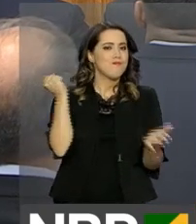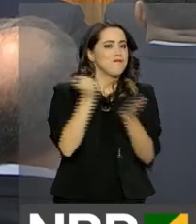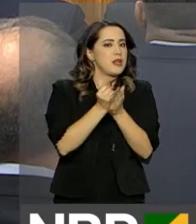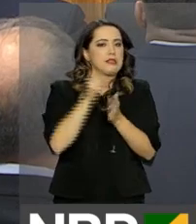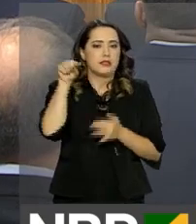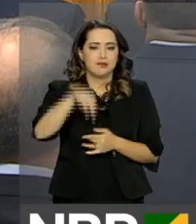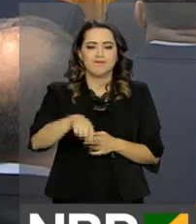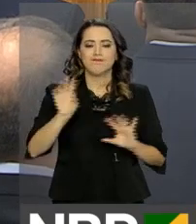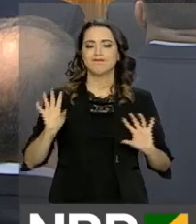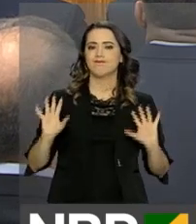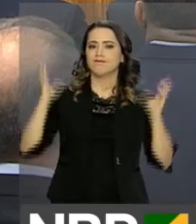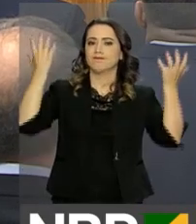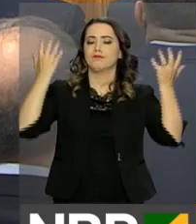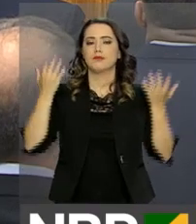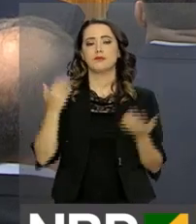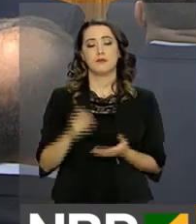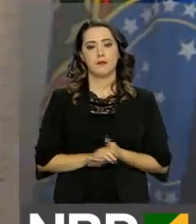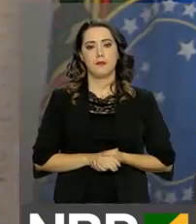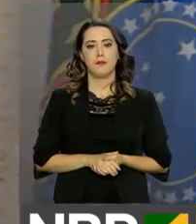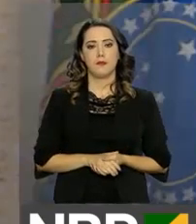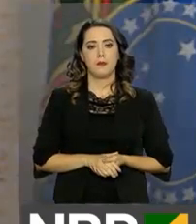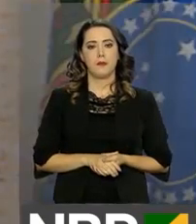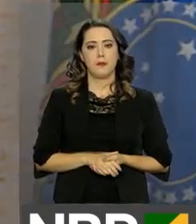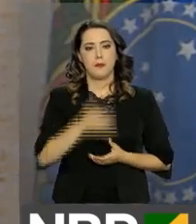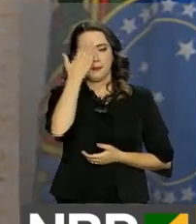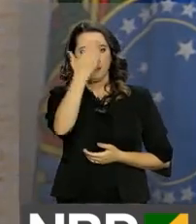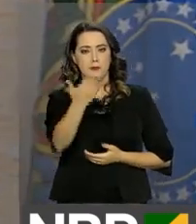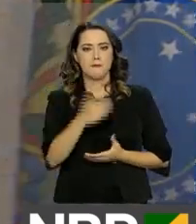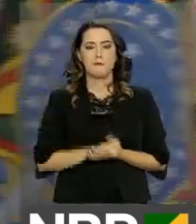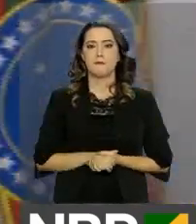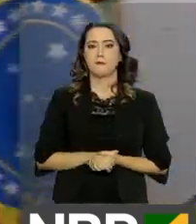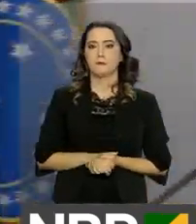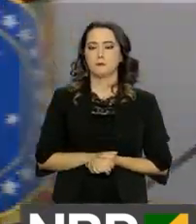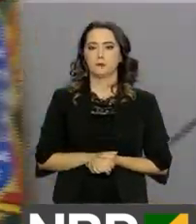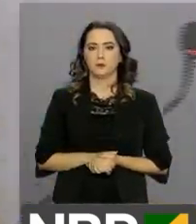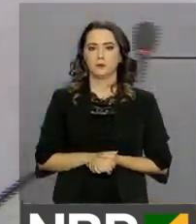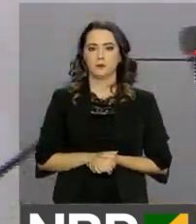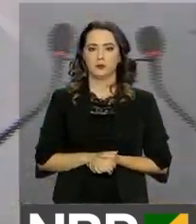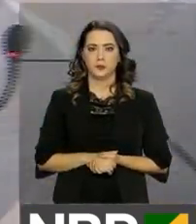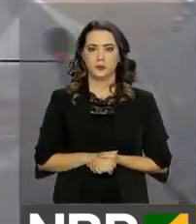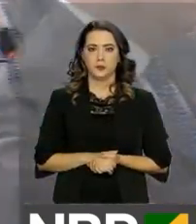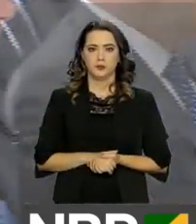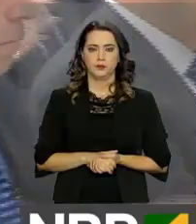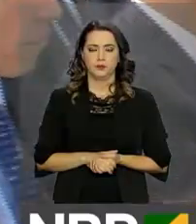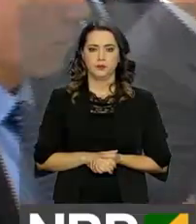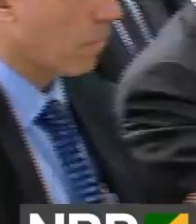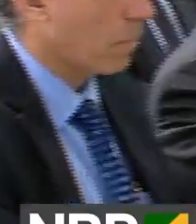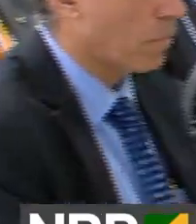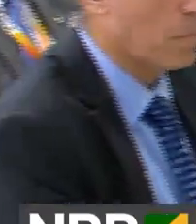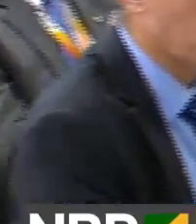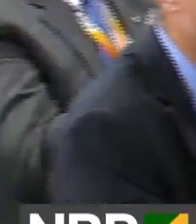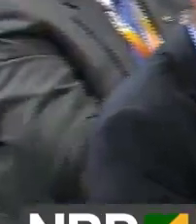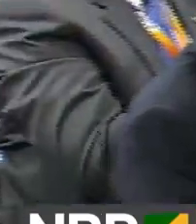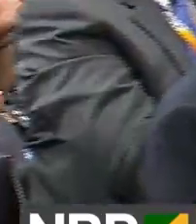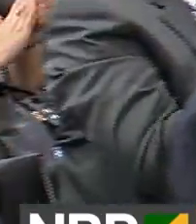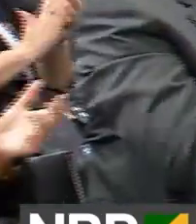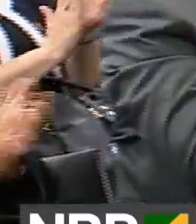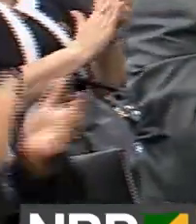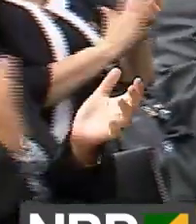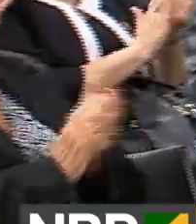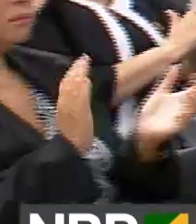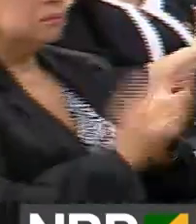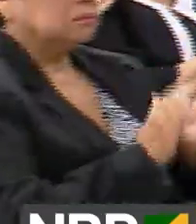marcado por esta solenidade. Muito obrigado. Está encerrada essa